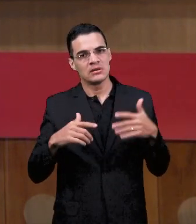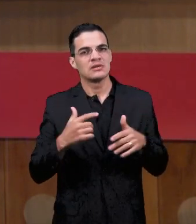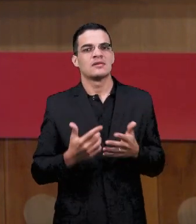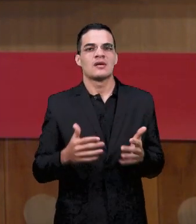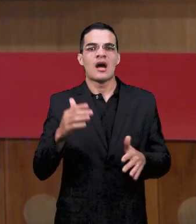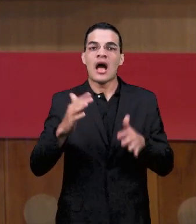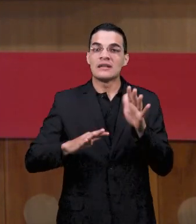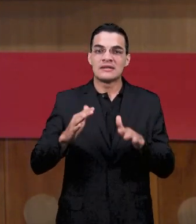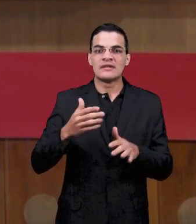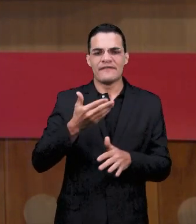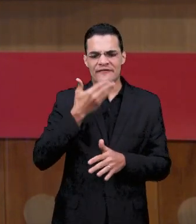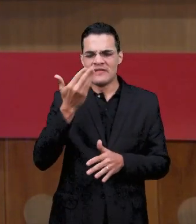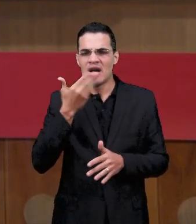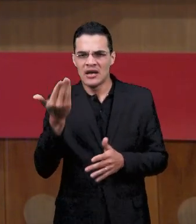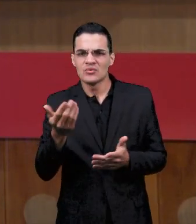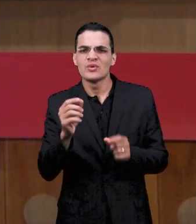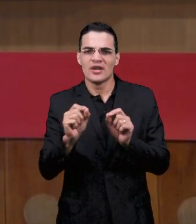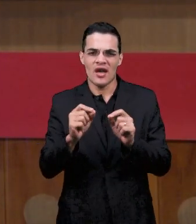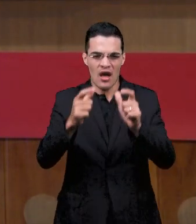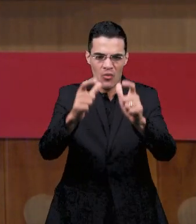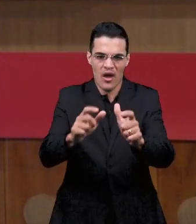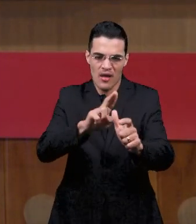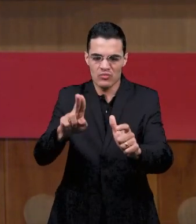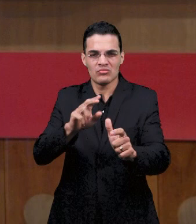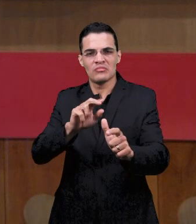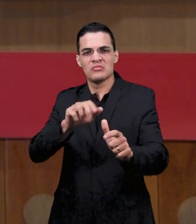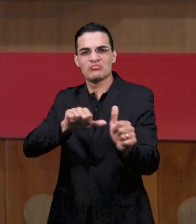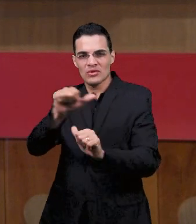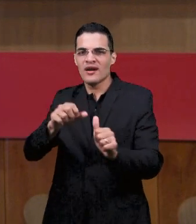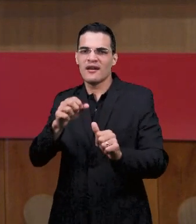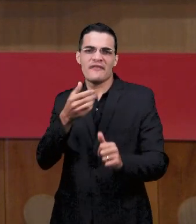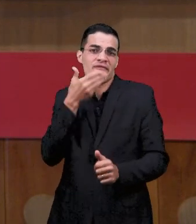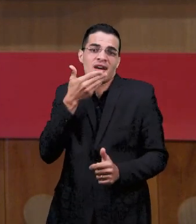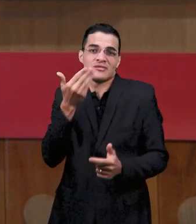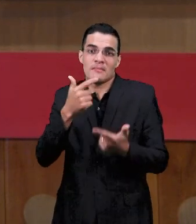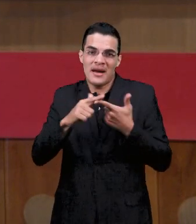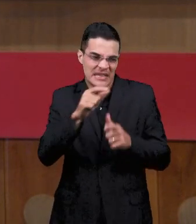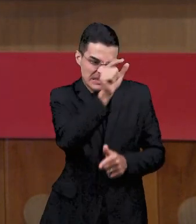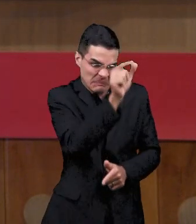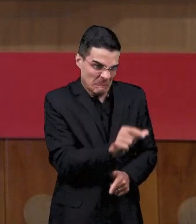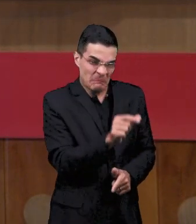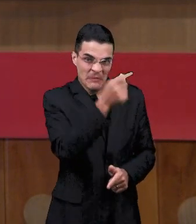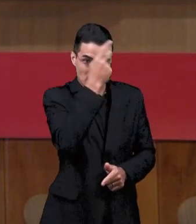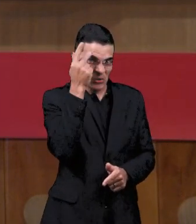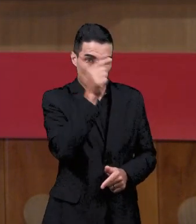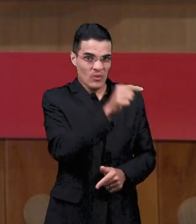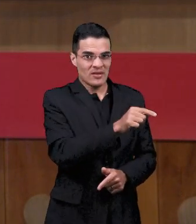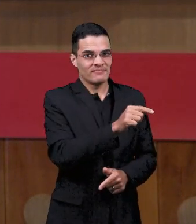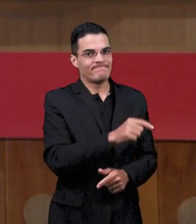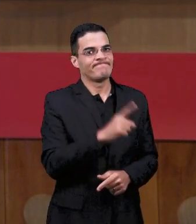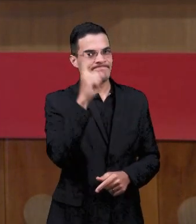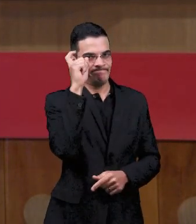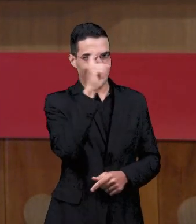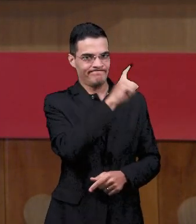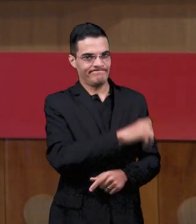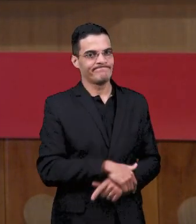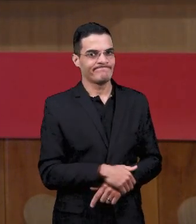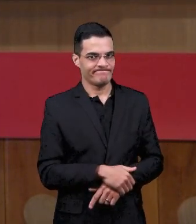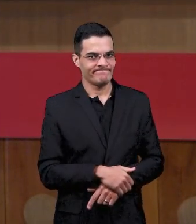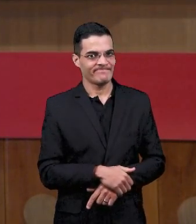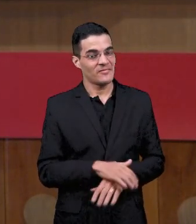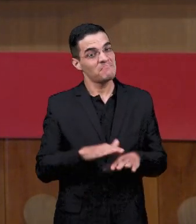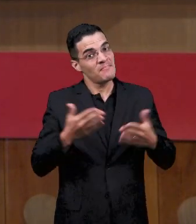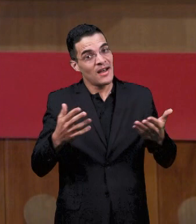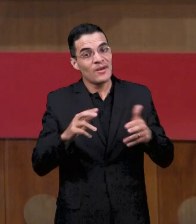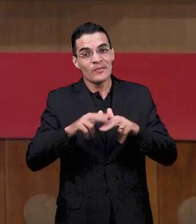difícil. Mas por isso que o nosso Deus é chamado de o poderoso de Jacó. Porque